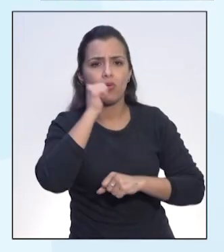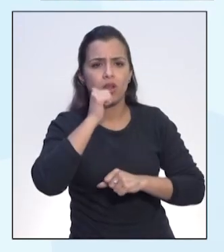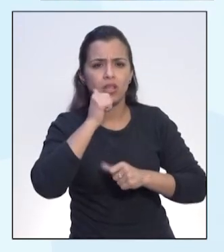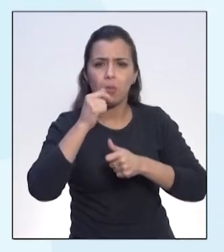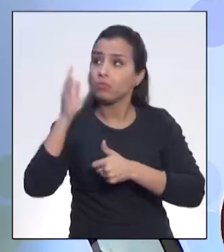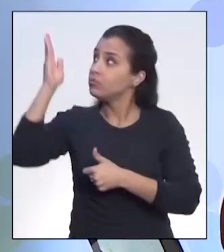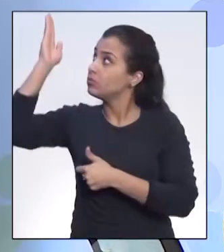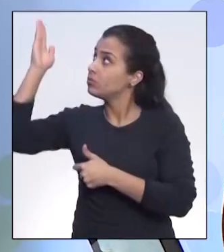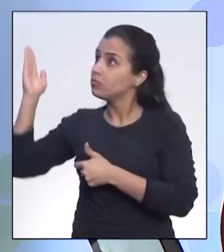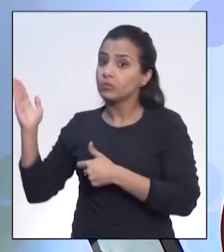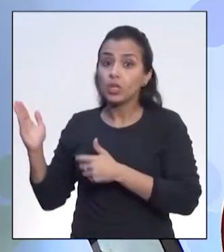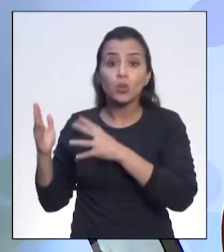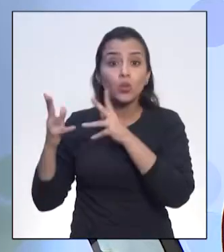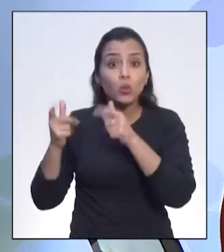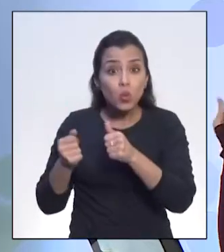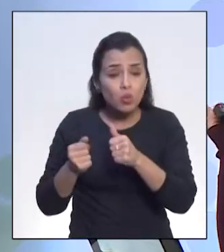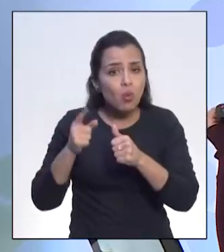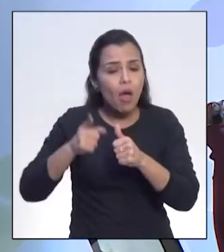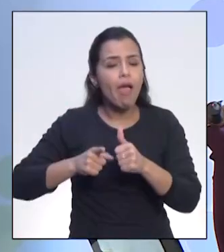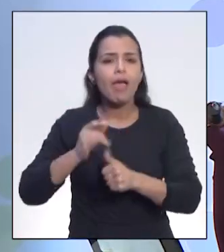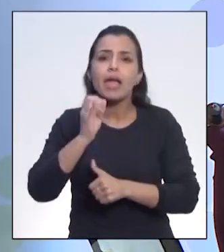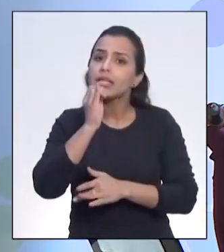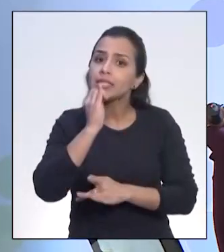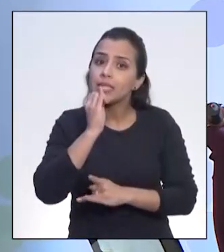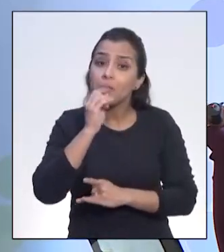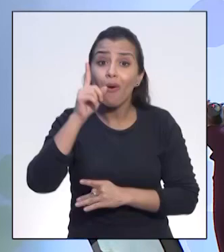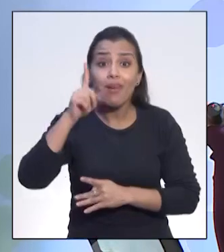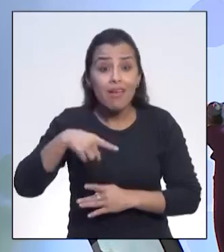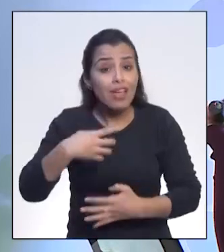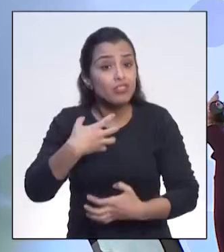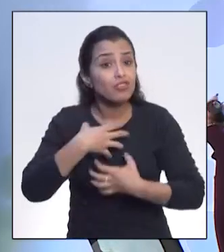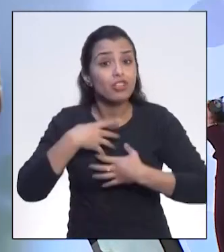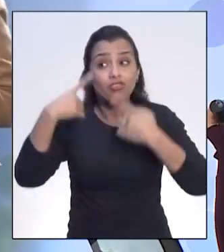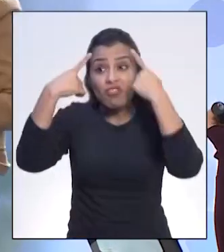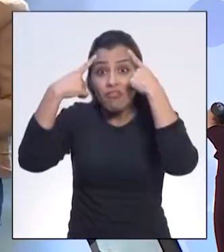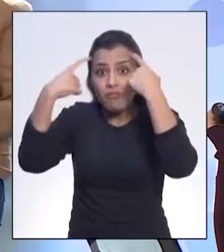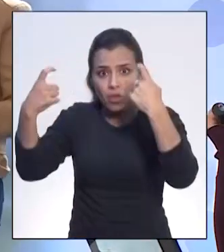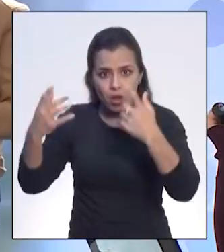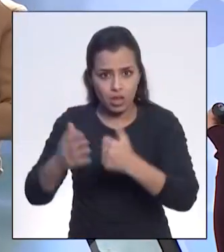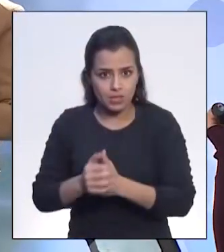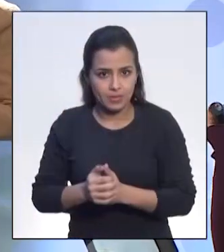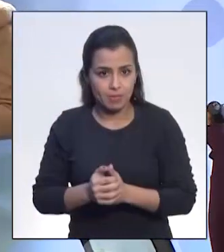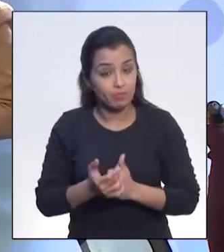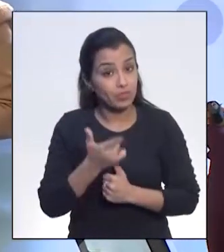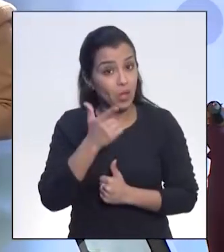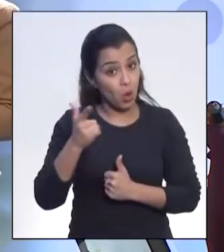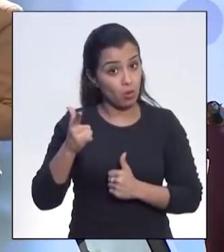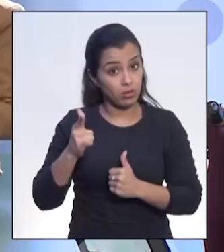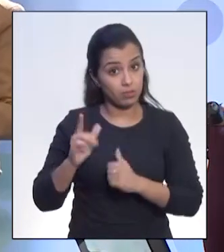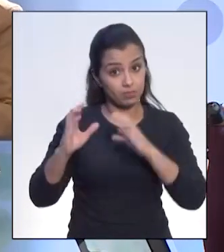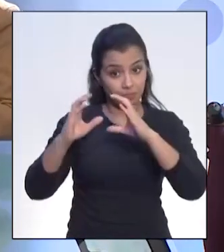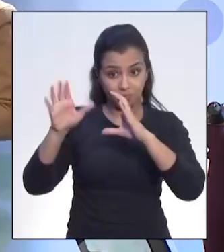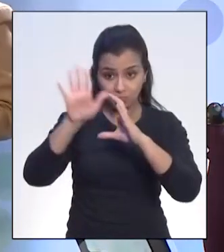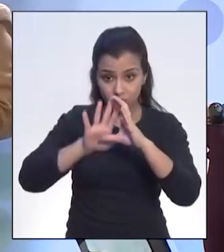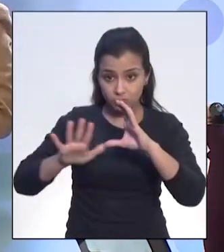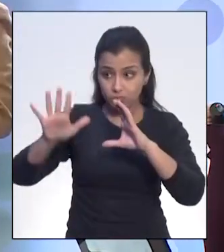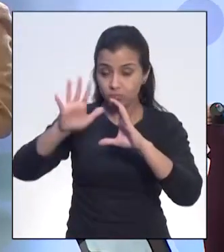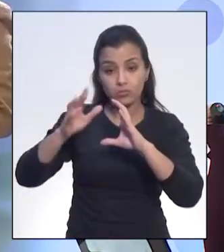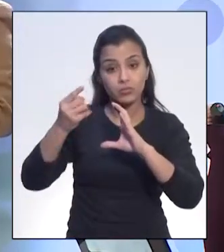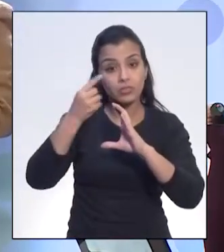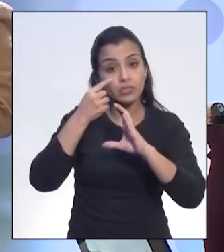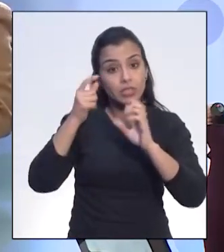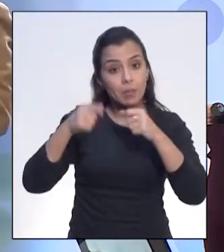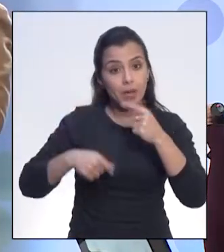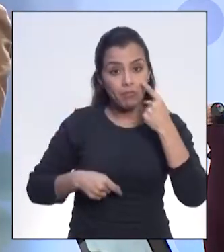isso são exemplos de formas de violência. Esse outro dado aqui que nós estamos